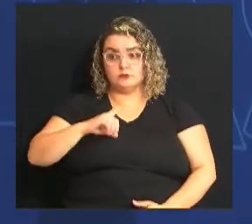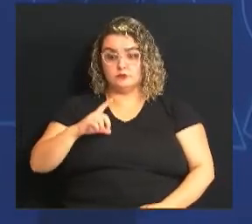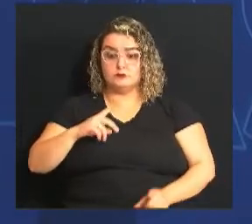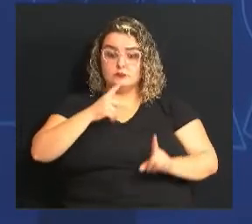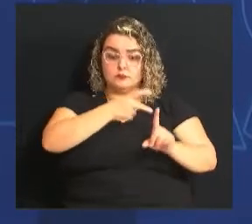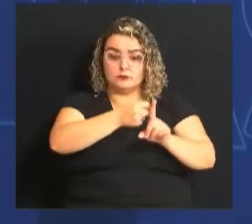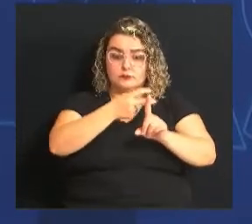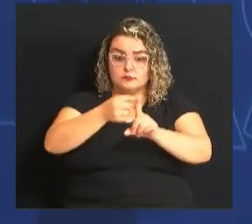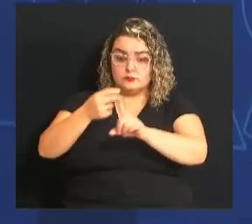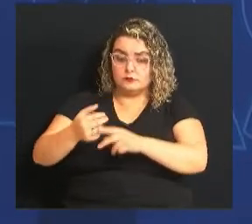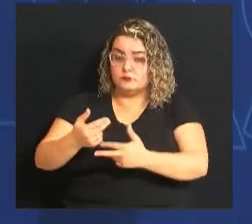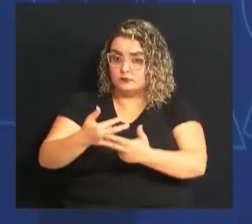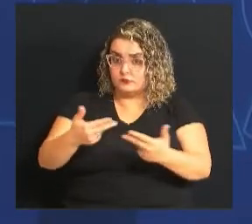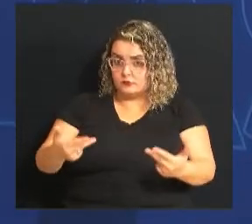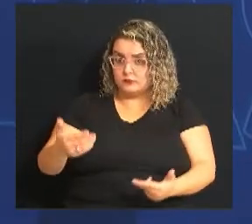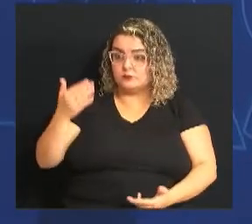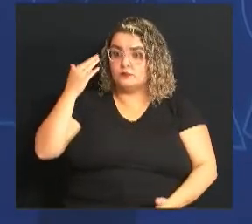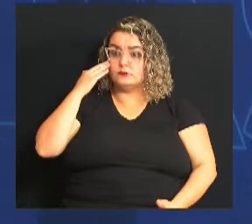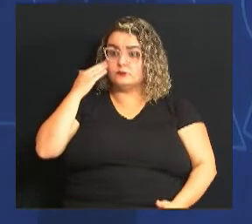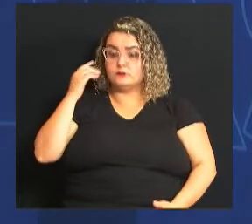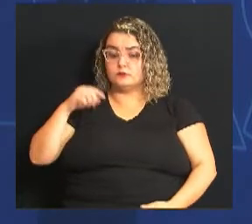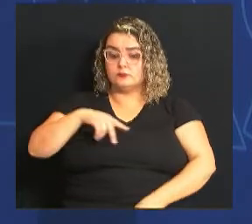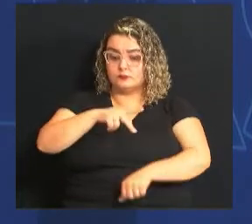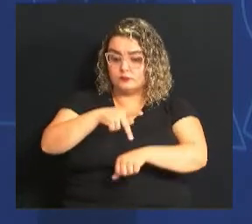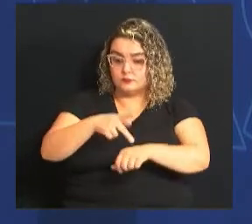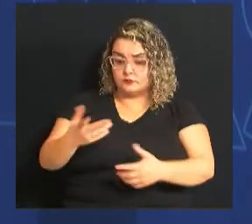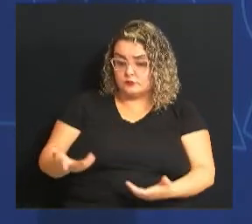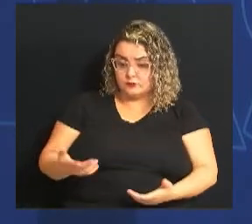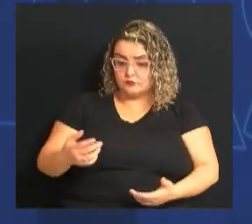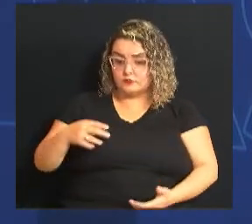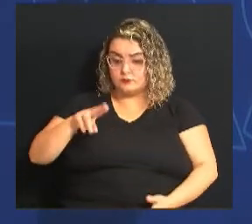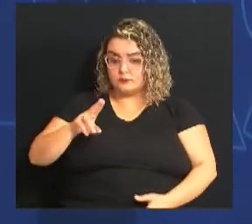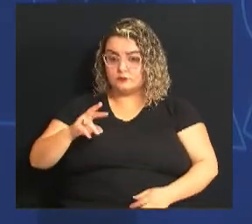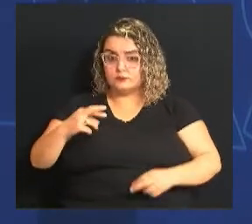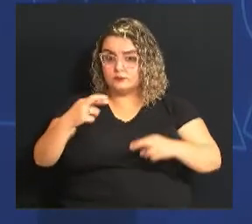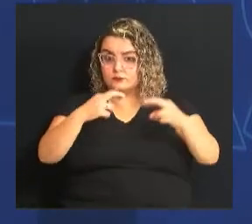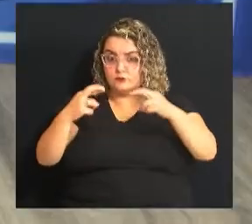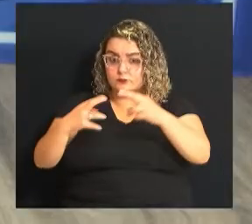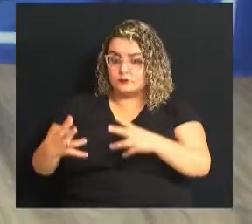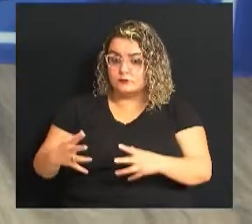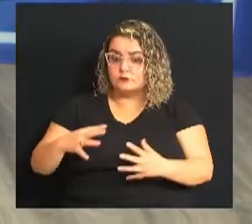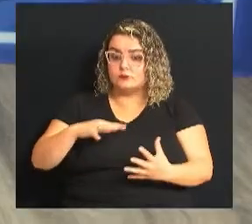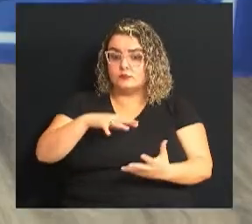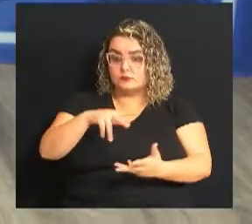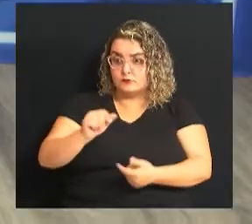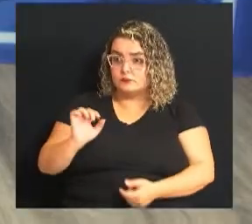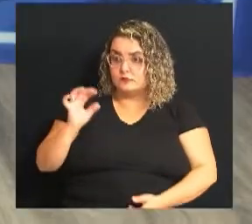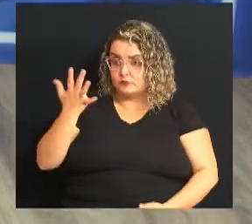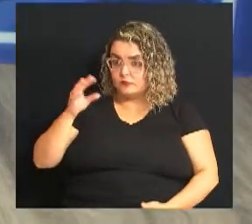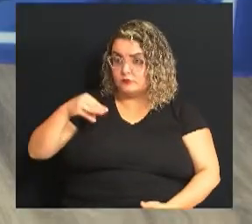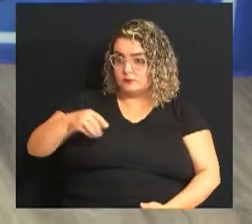algo que a gente saiba ou no nosso país ou um monitoramento mundial que é realizado, Marcelo?